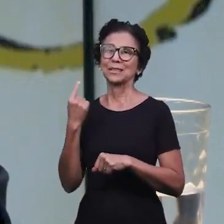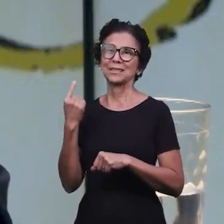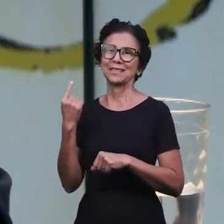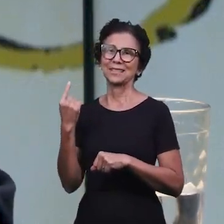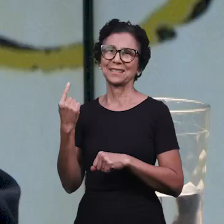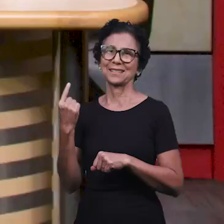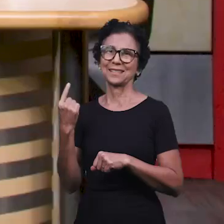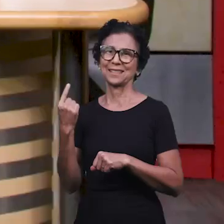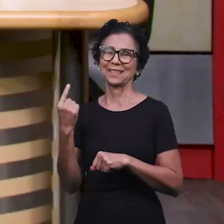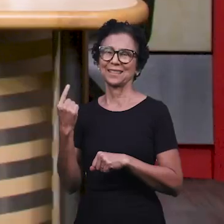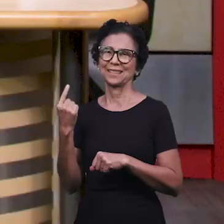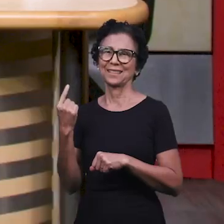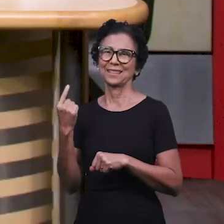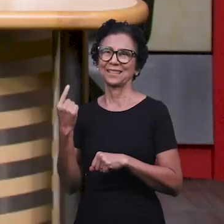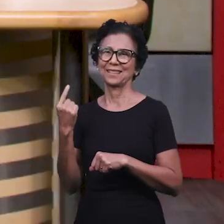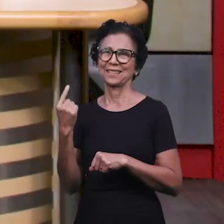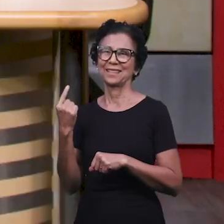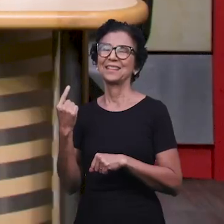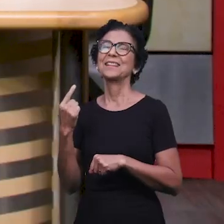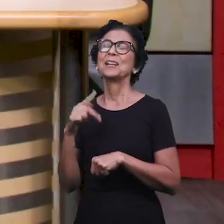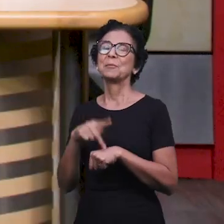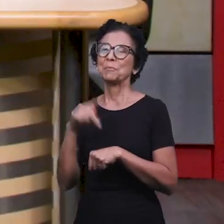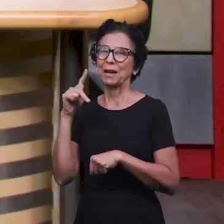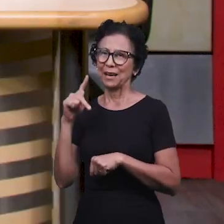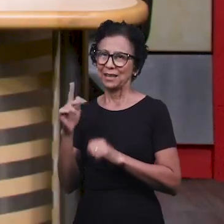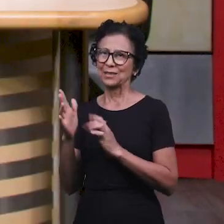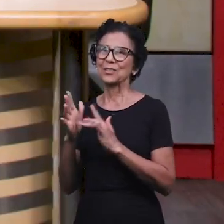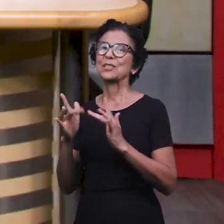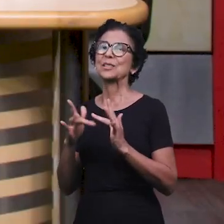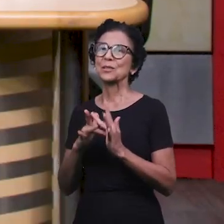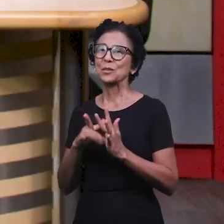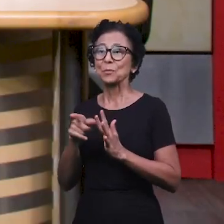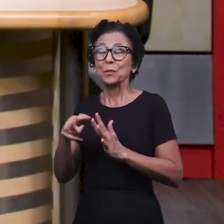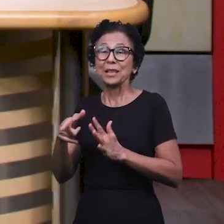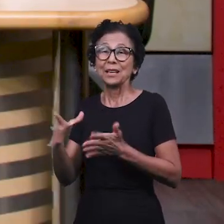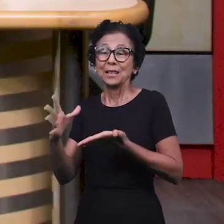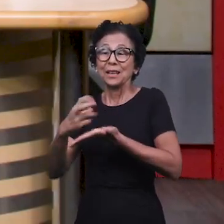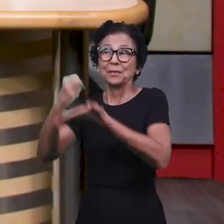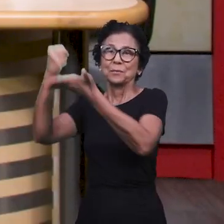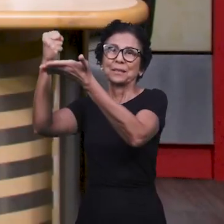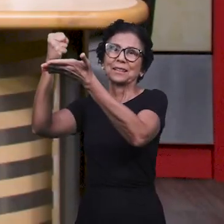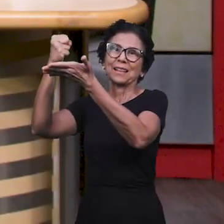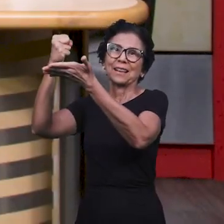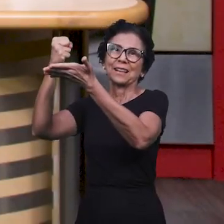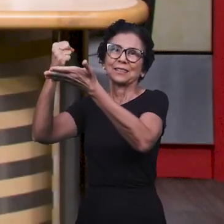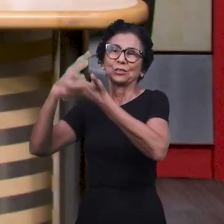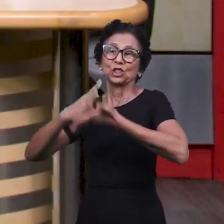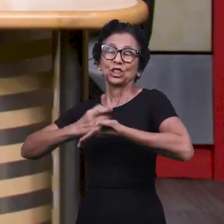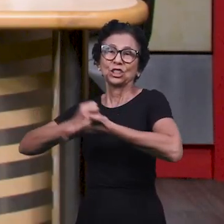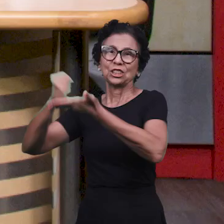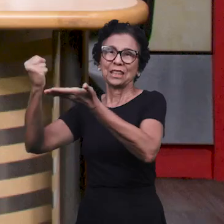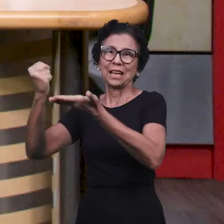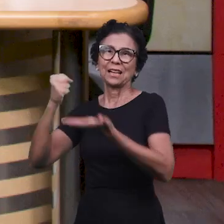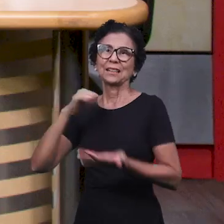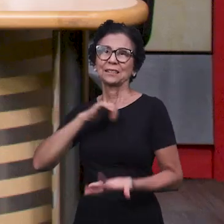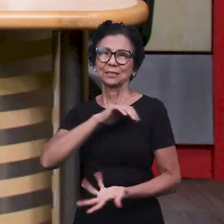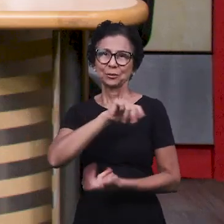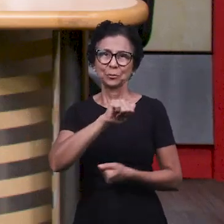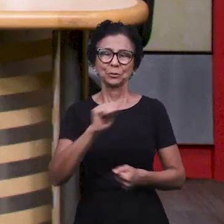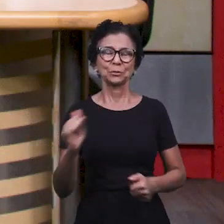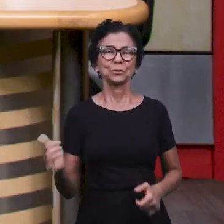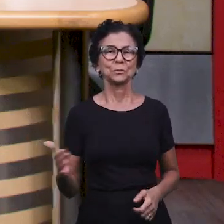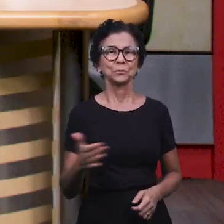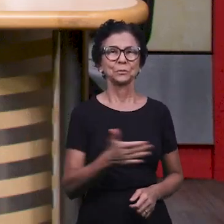Nossa passagem, nossa saída. Isso, comentário, maravilhoso. Maravilhoso. Seu comentário, pastor Josias, aquilo que o pastor Jesus